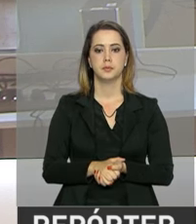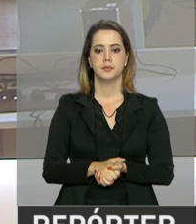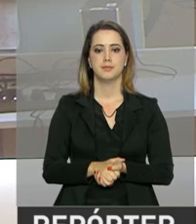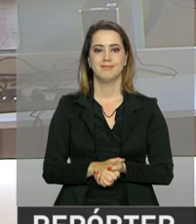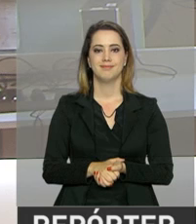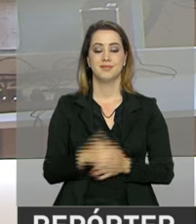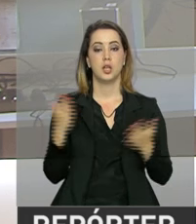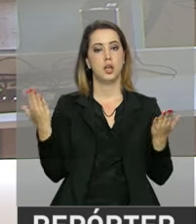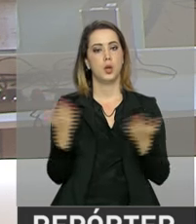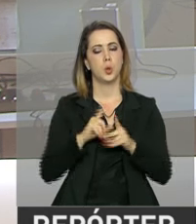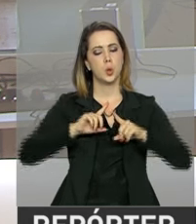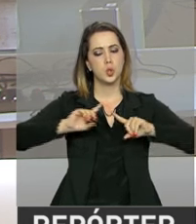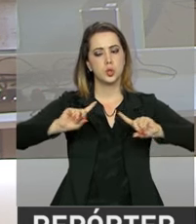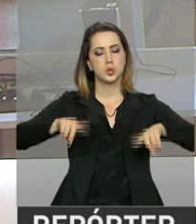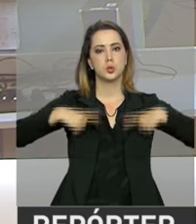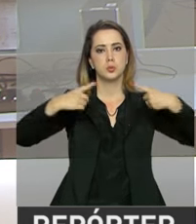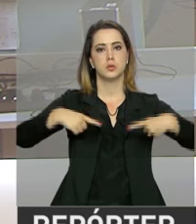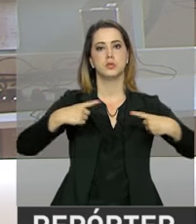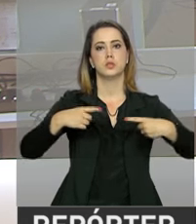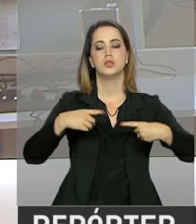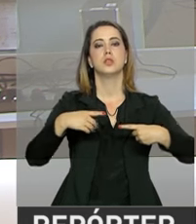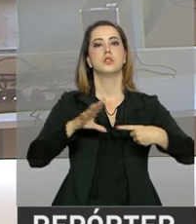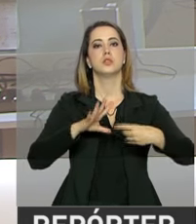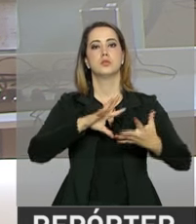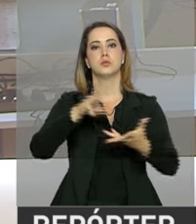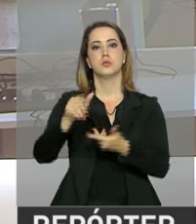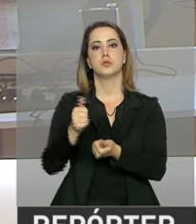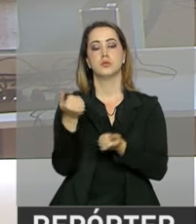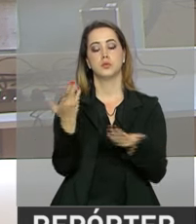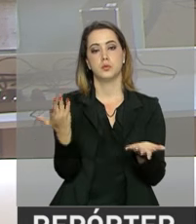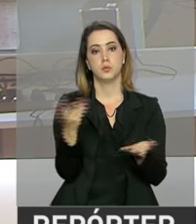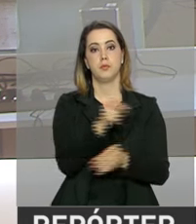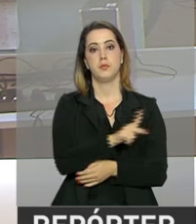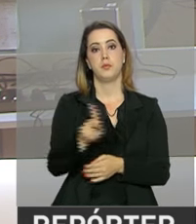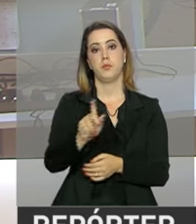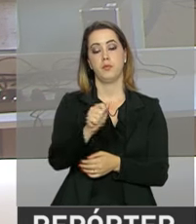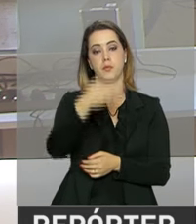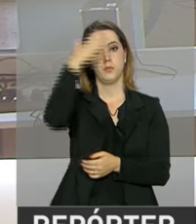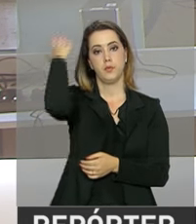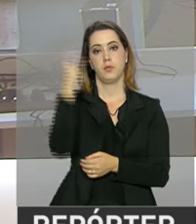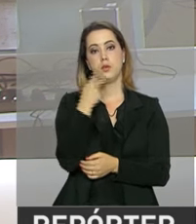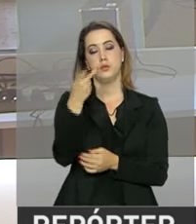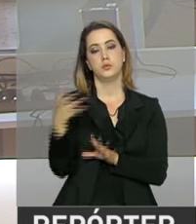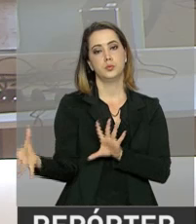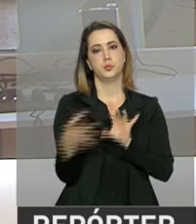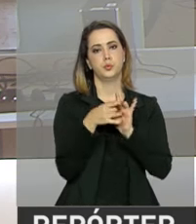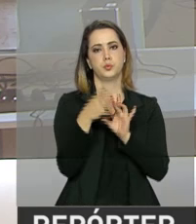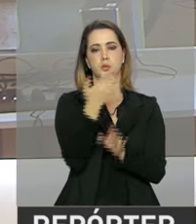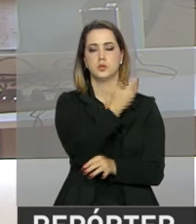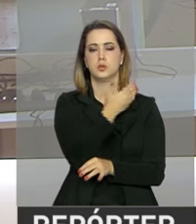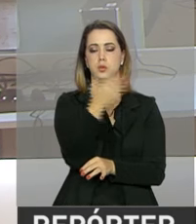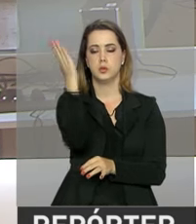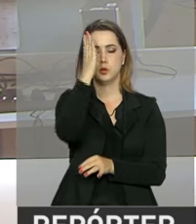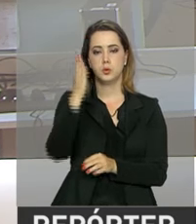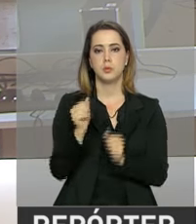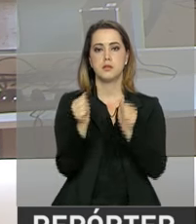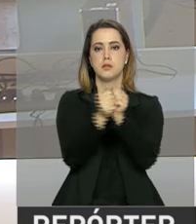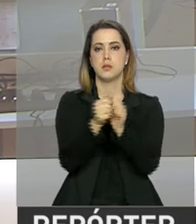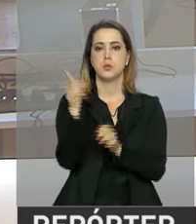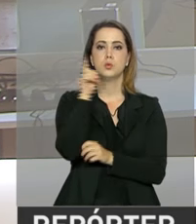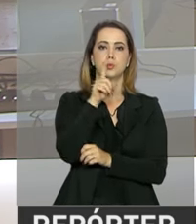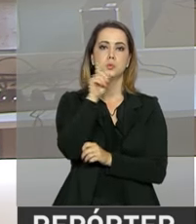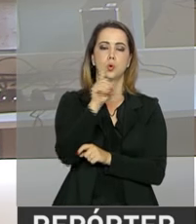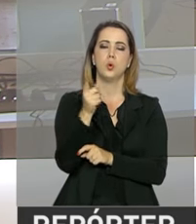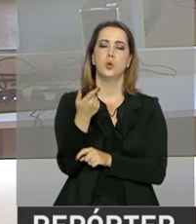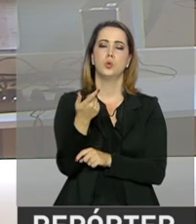falar de política internacional agora o presidente Michel Temer disse hoje que a relação do Brasil com os Estados Unidos não vai mudar com a eleição de